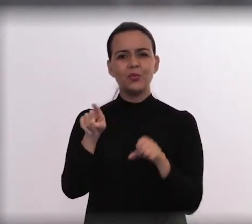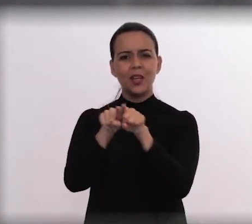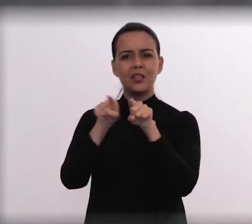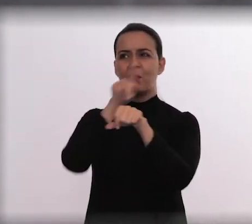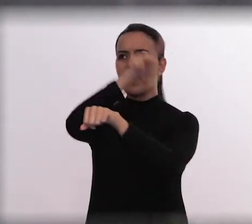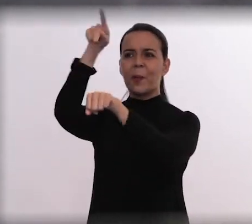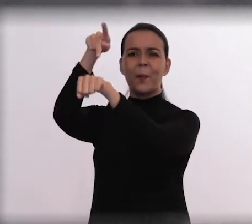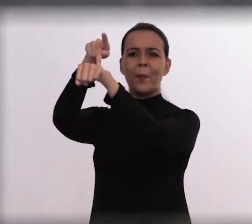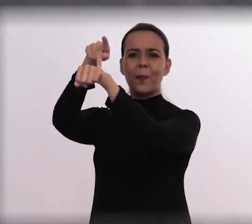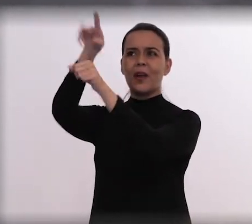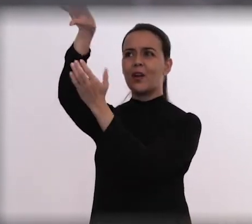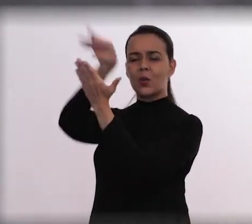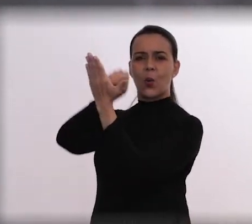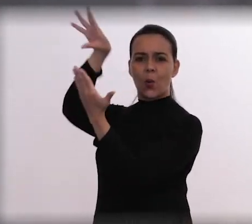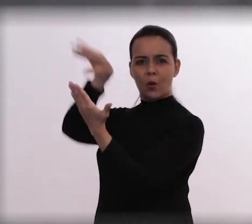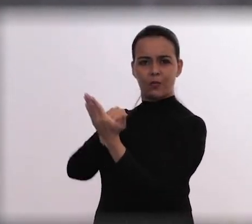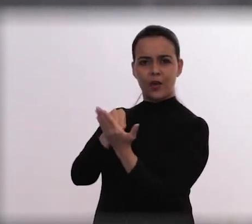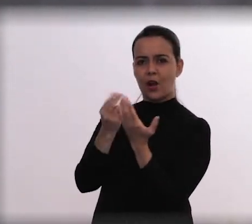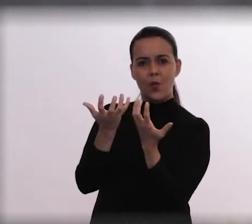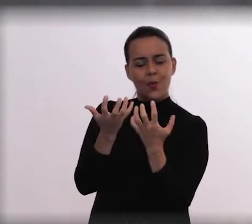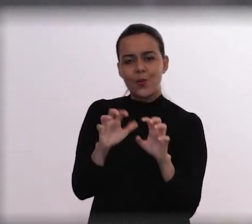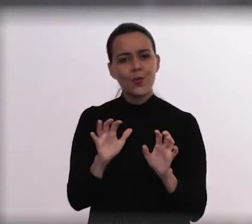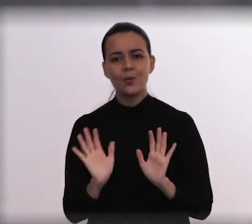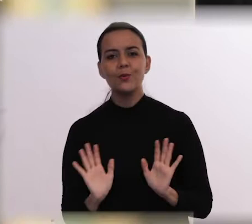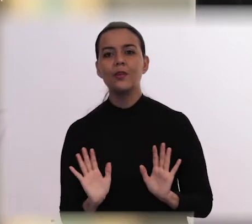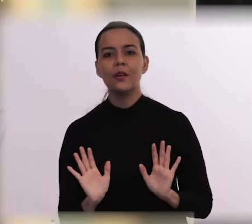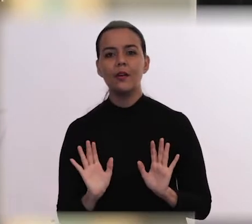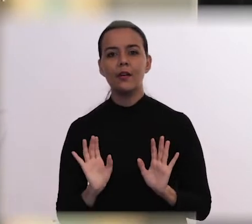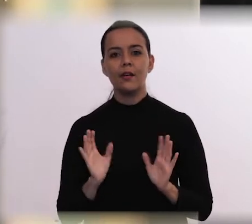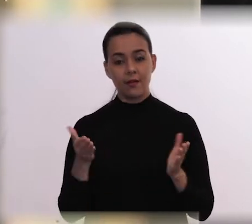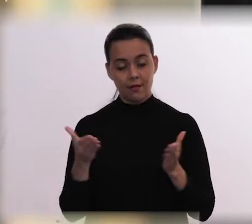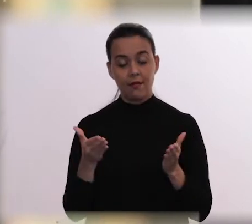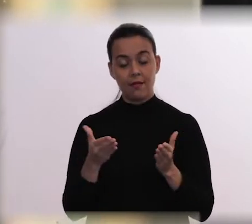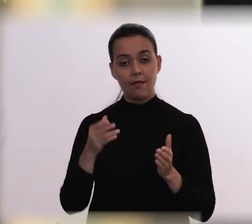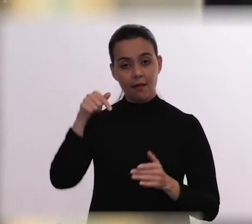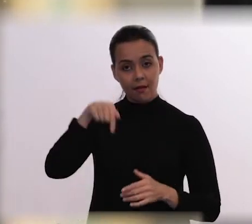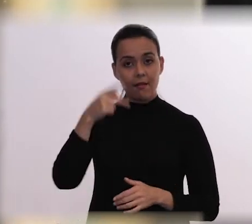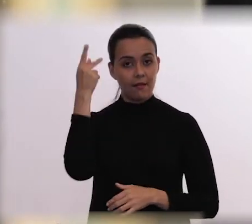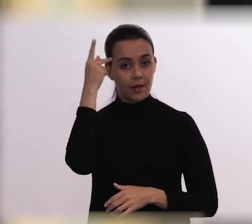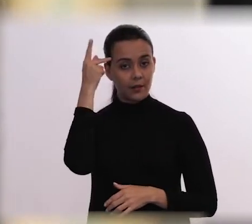né, o provincianismo dessa população paulistana, né?